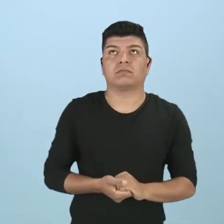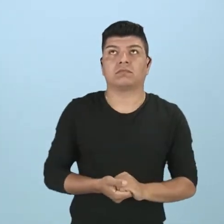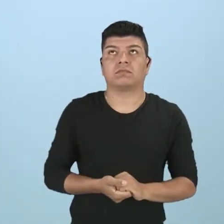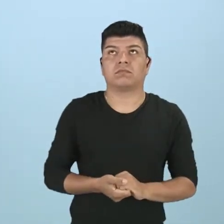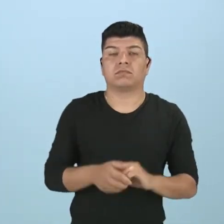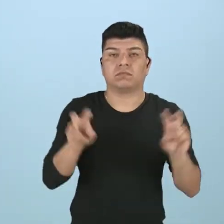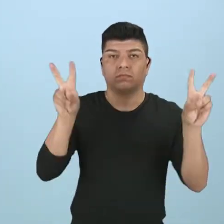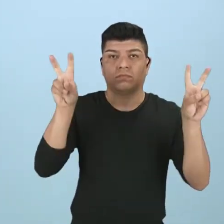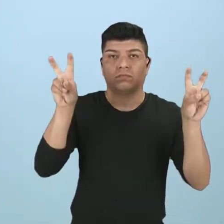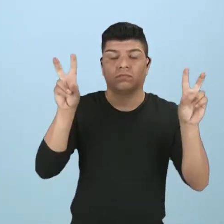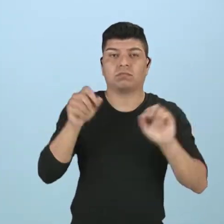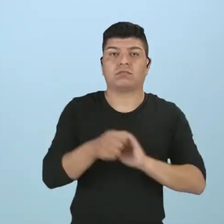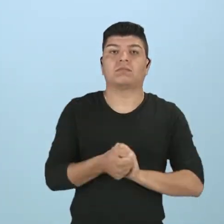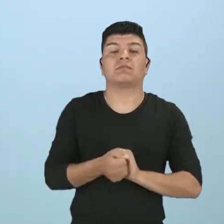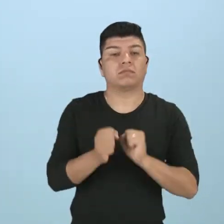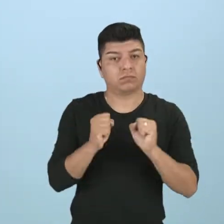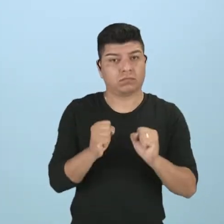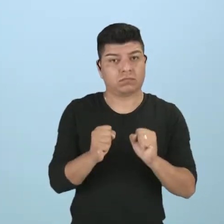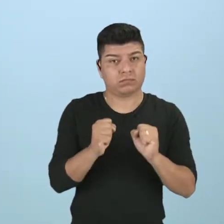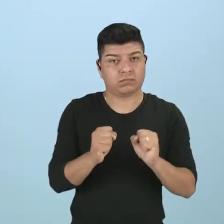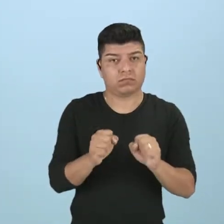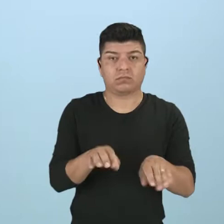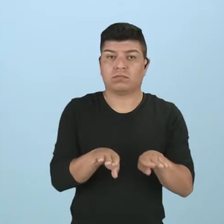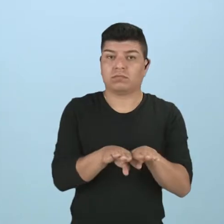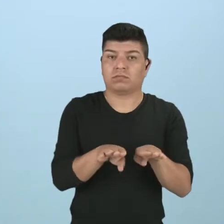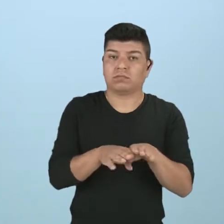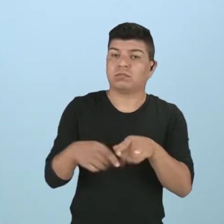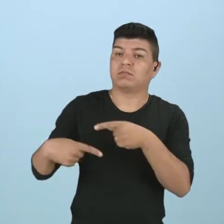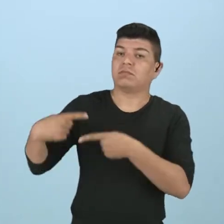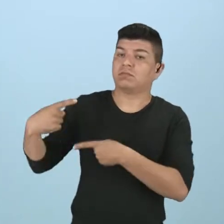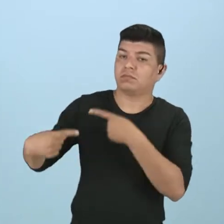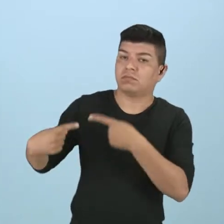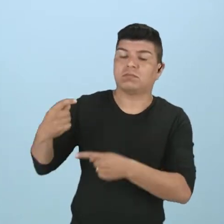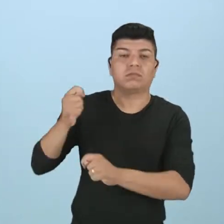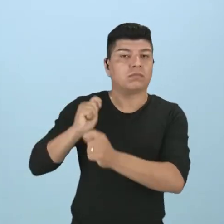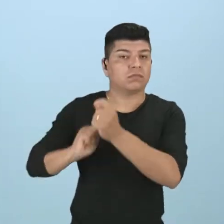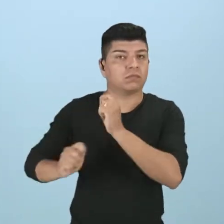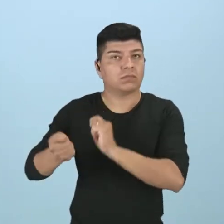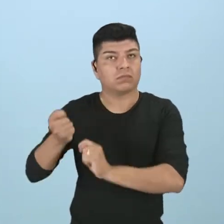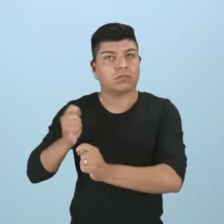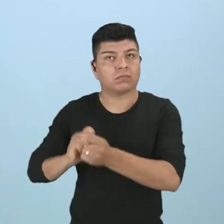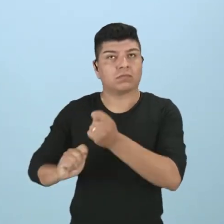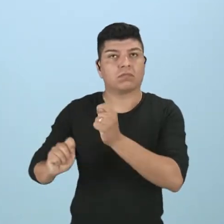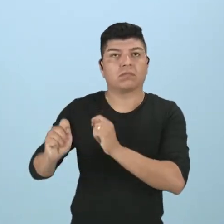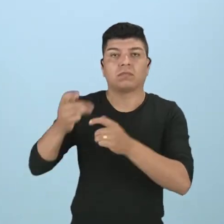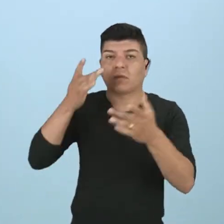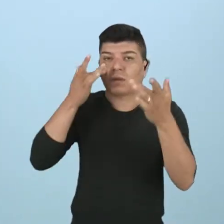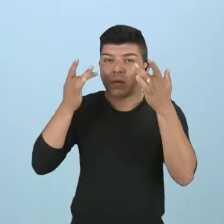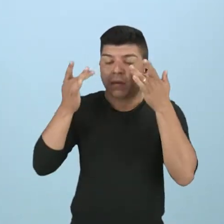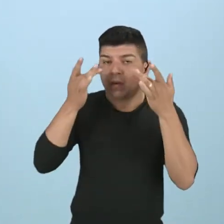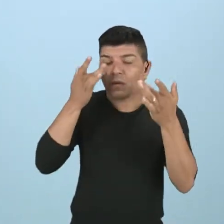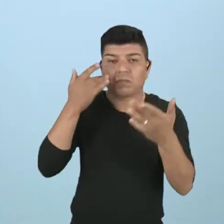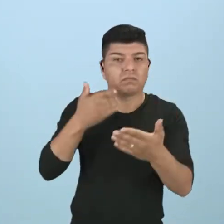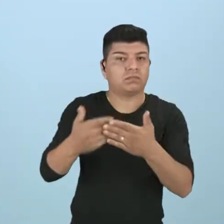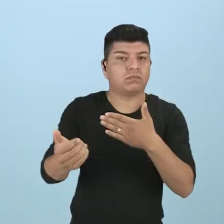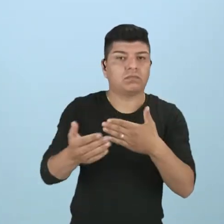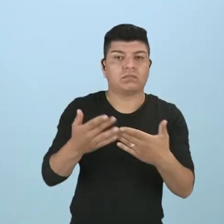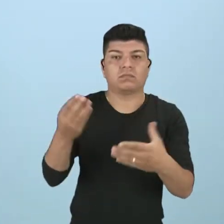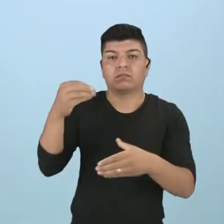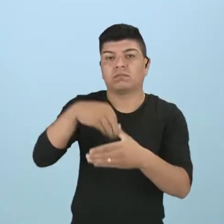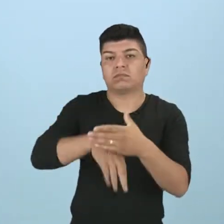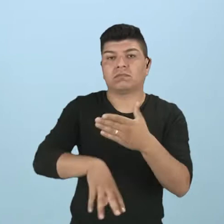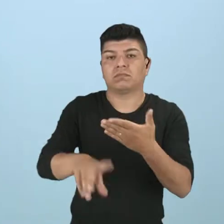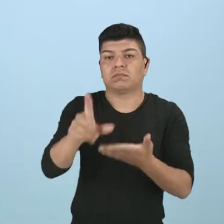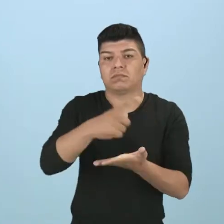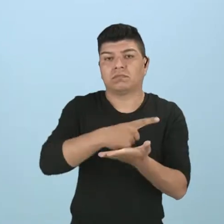esse tema vai ser tratado, pode ser tanto política, economia, artes, pode ser tratado qualquer tema dentro do artigo